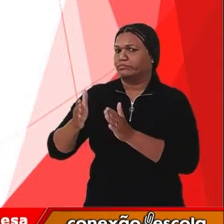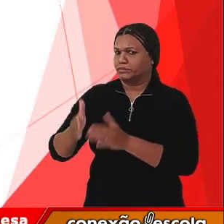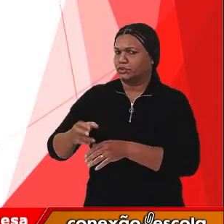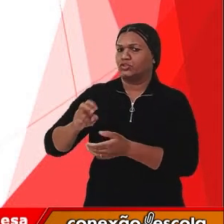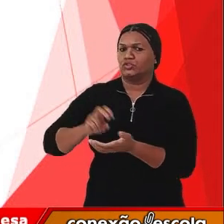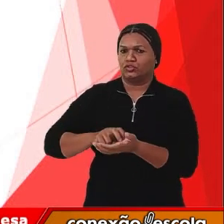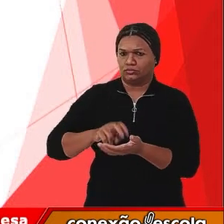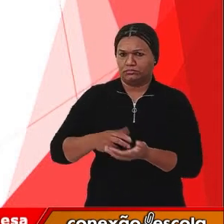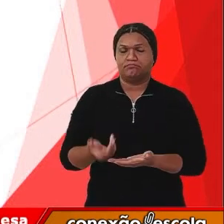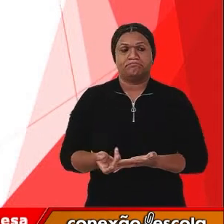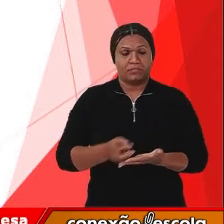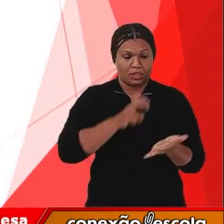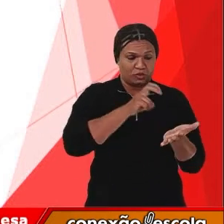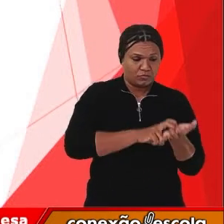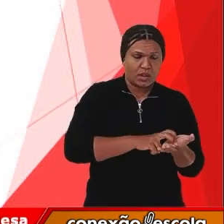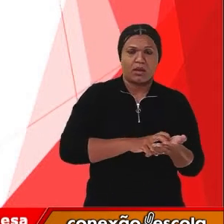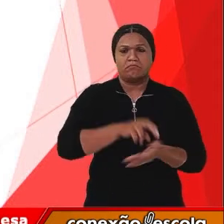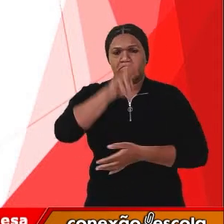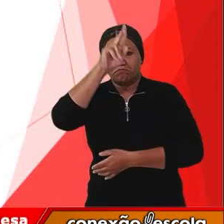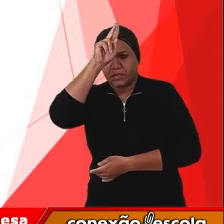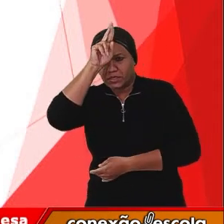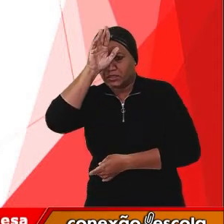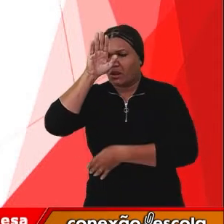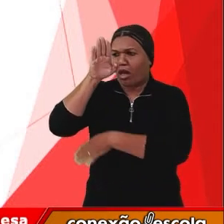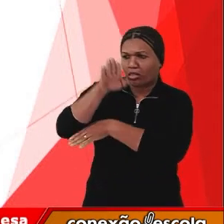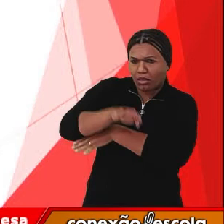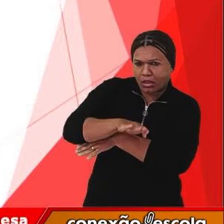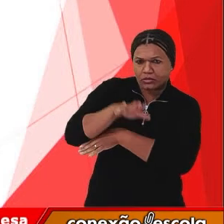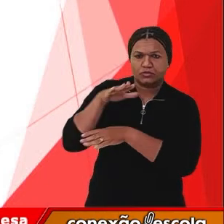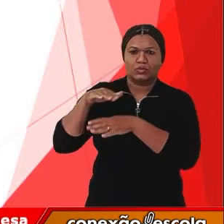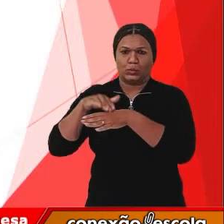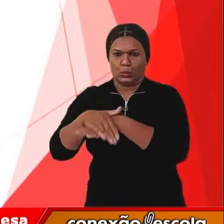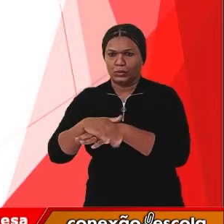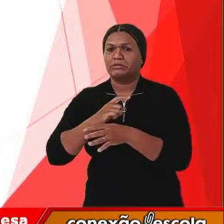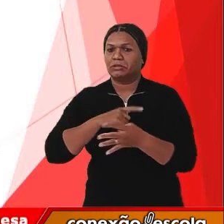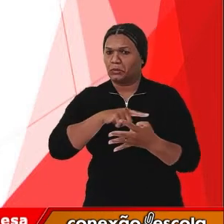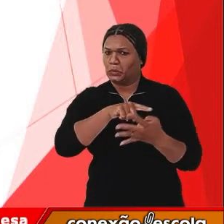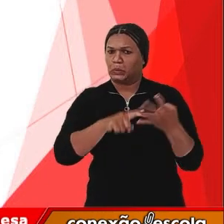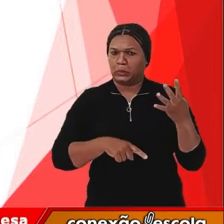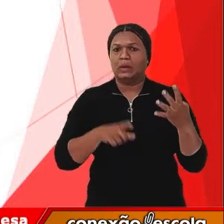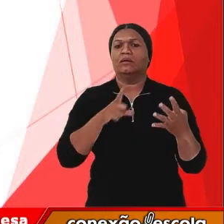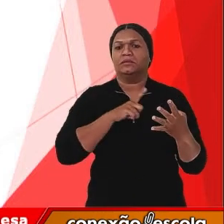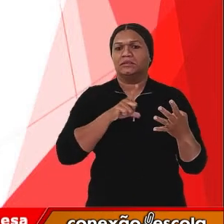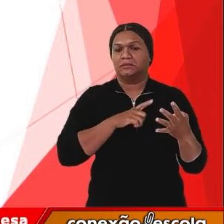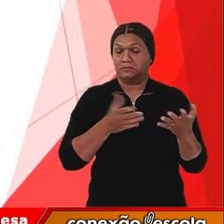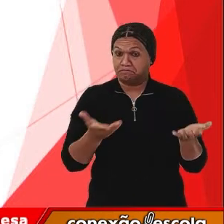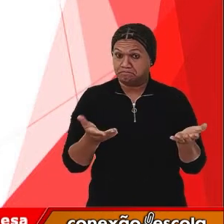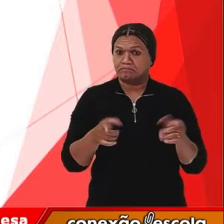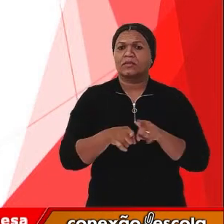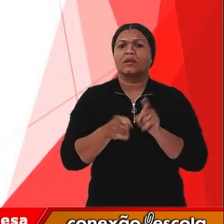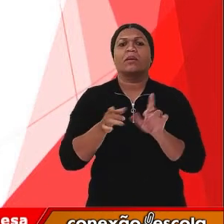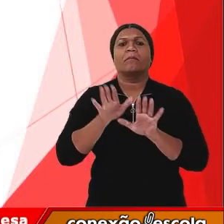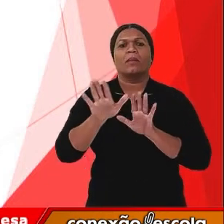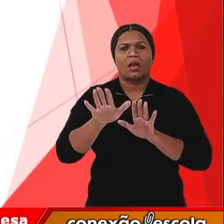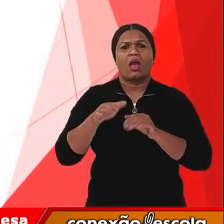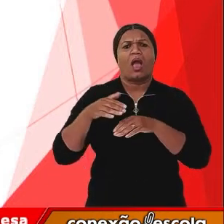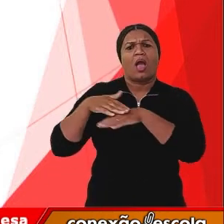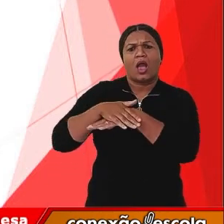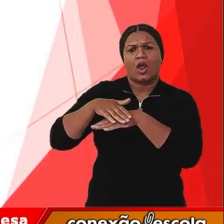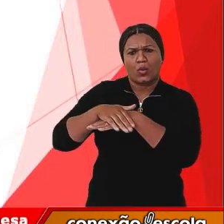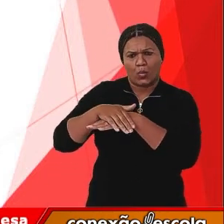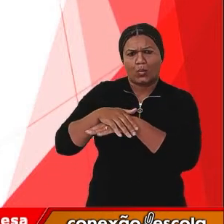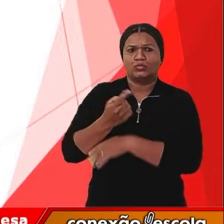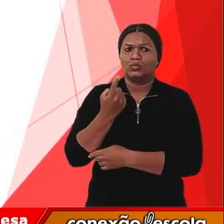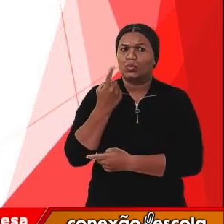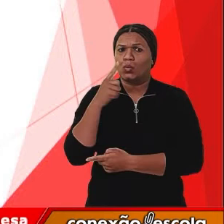meio-dia tardinha e noite e observe aqui à noite na última